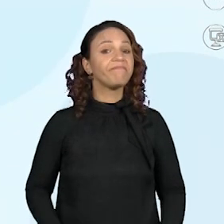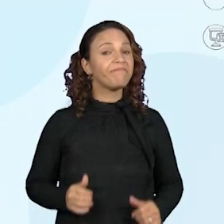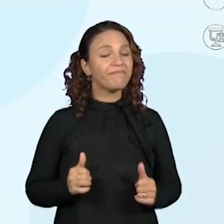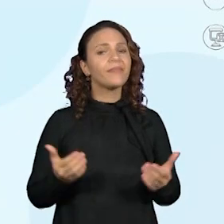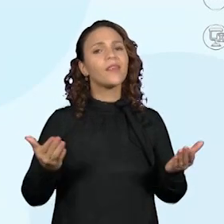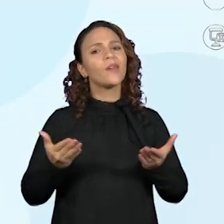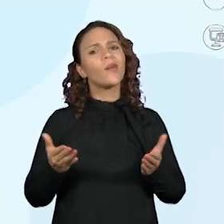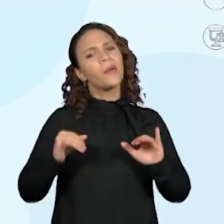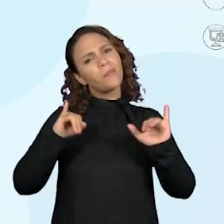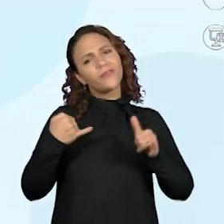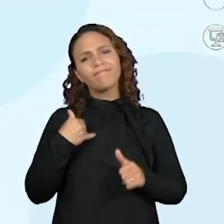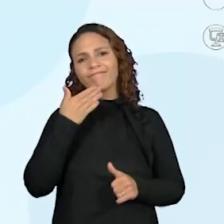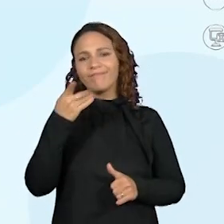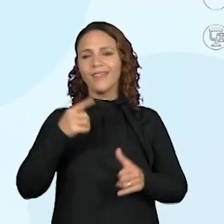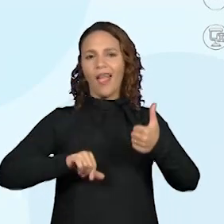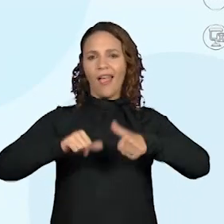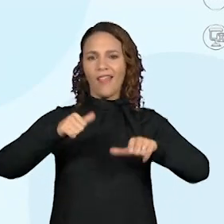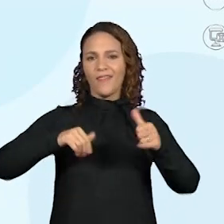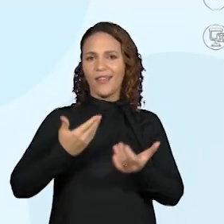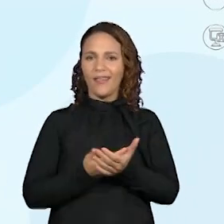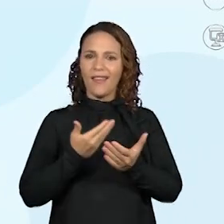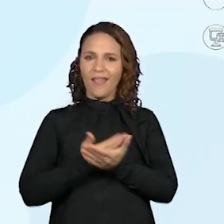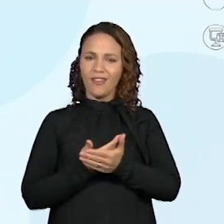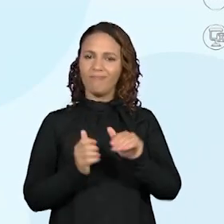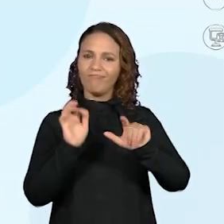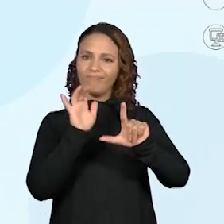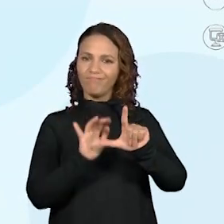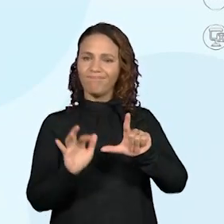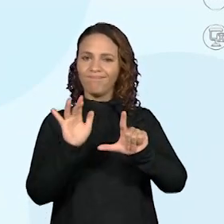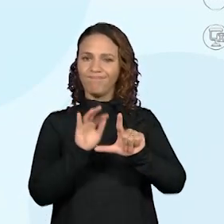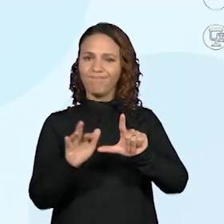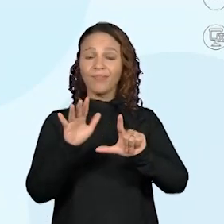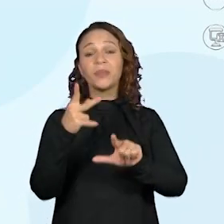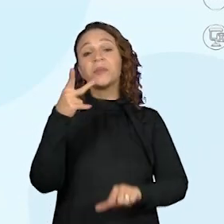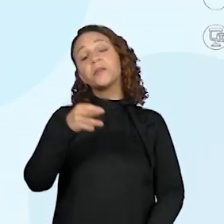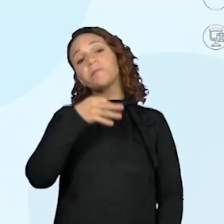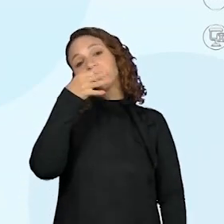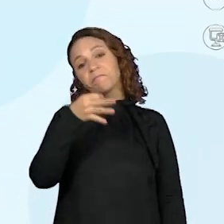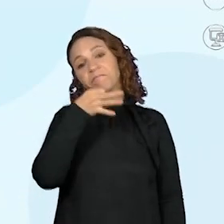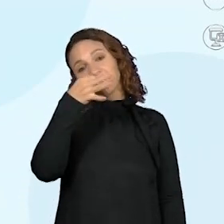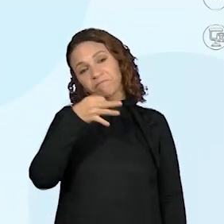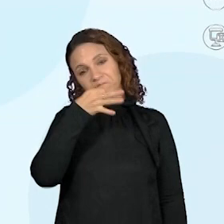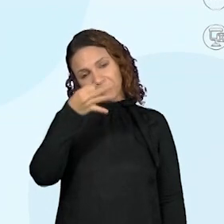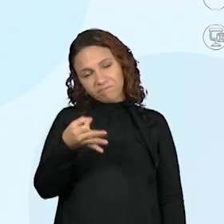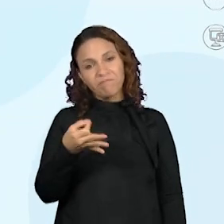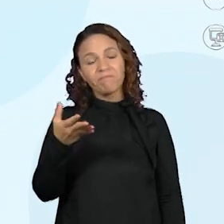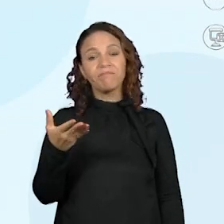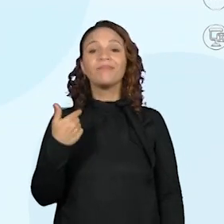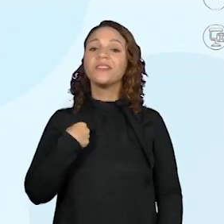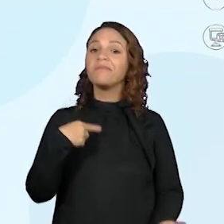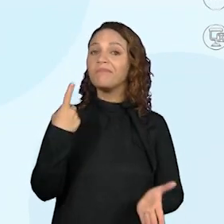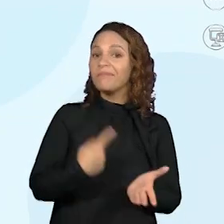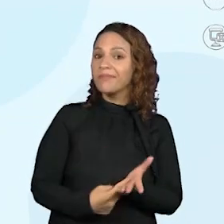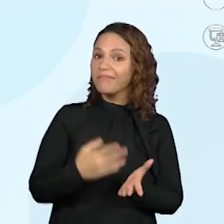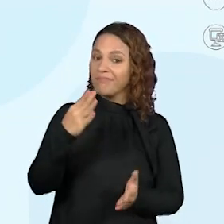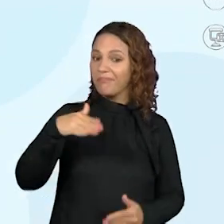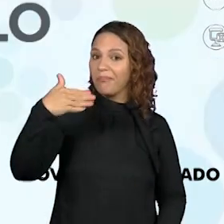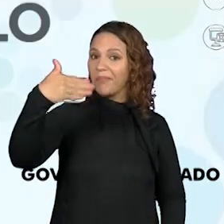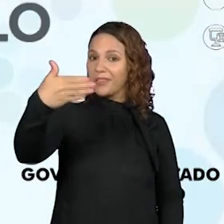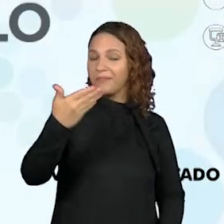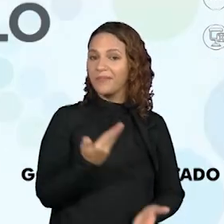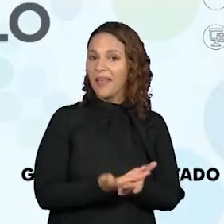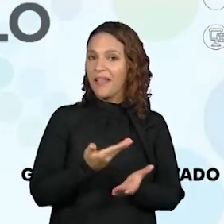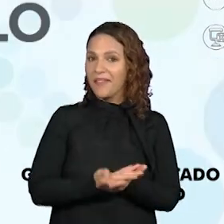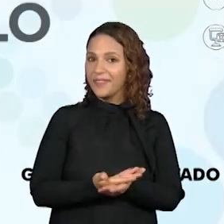Vou deixar aqui para vocês também a avaliação da aula. Então, avalie a aula e Conto com vocês aí nas próximas aulas,